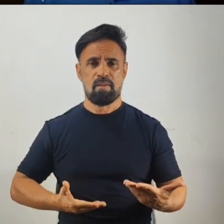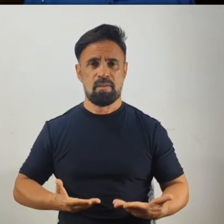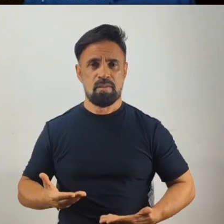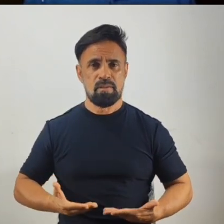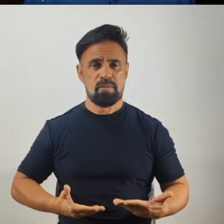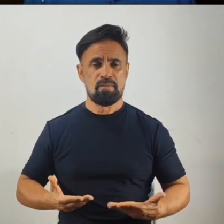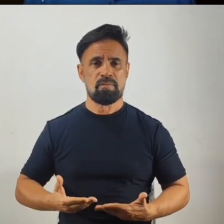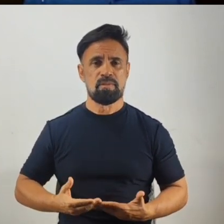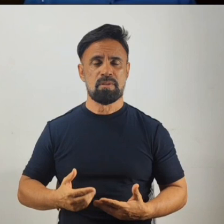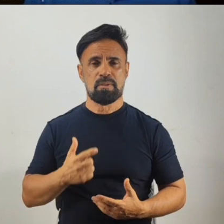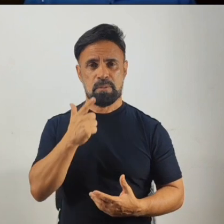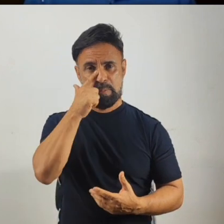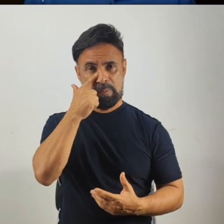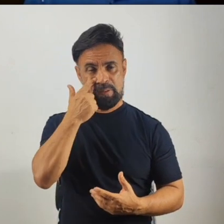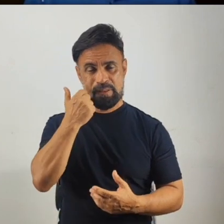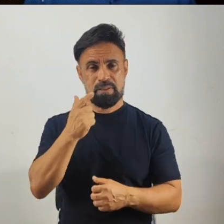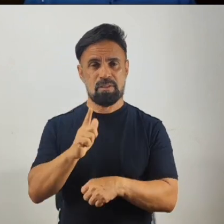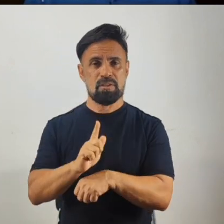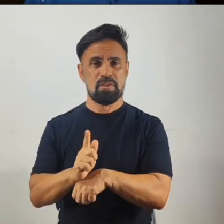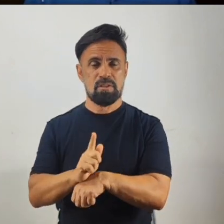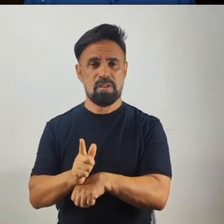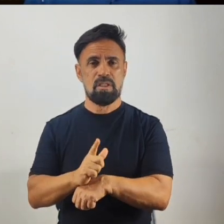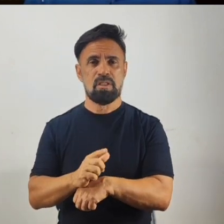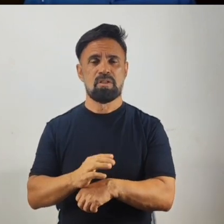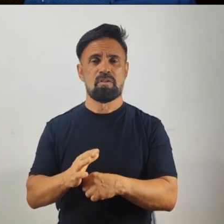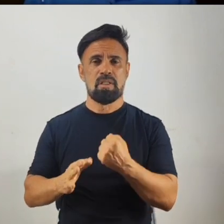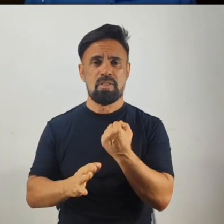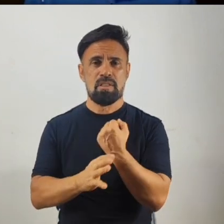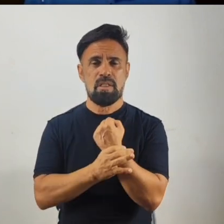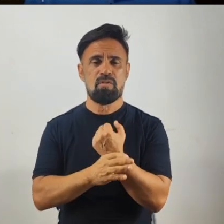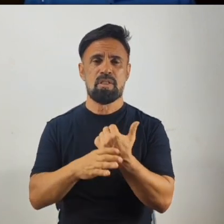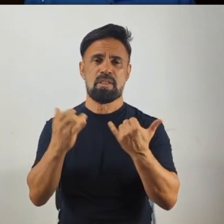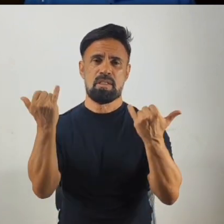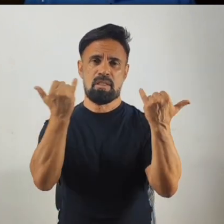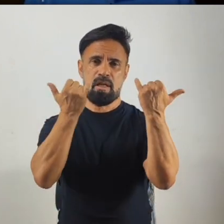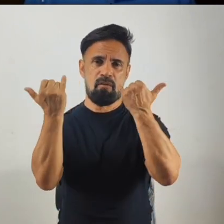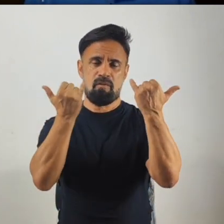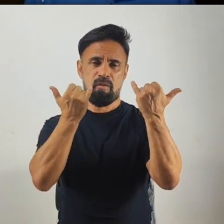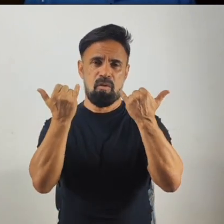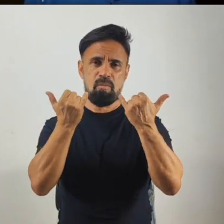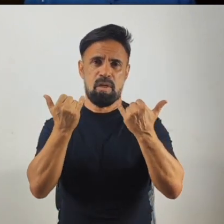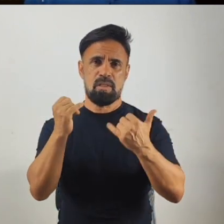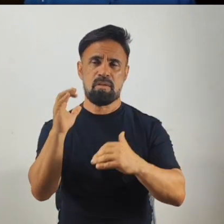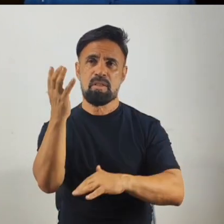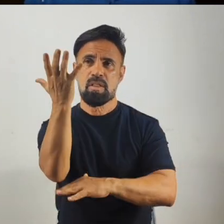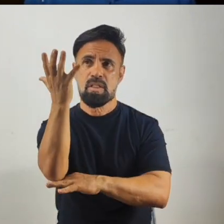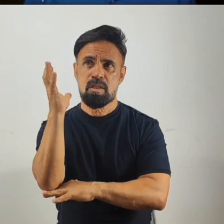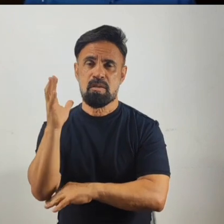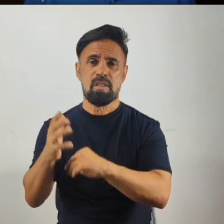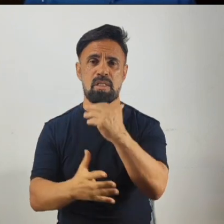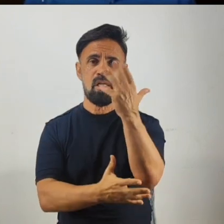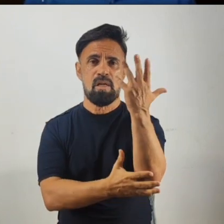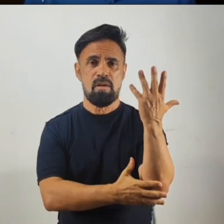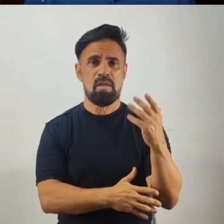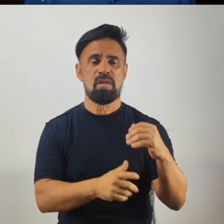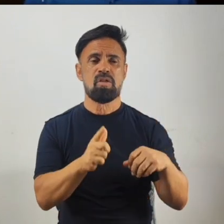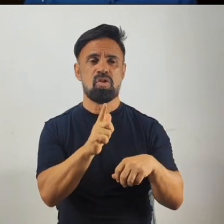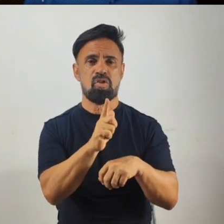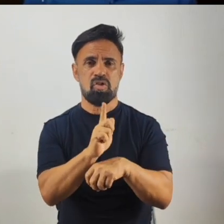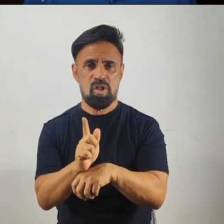equipamentos e serviços, a gestão da segurança da informação e gestão